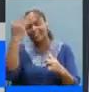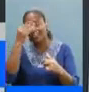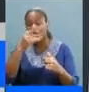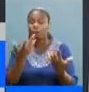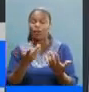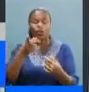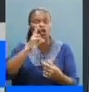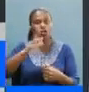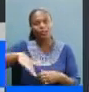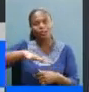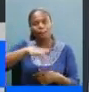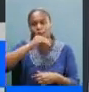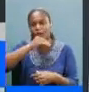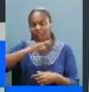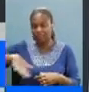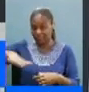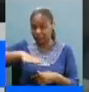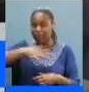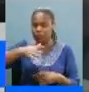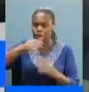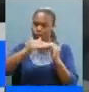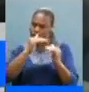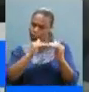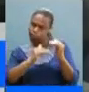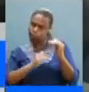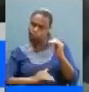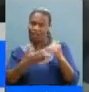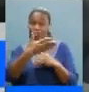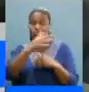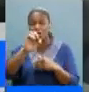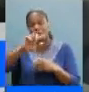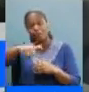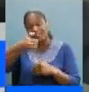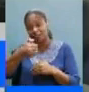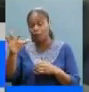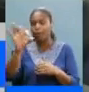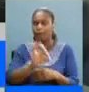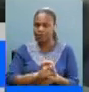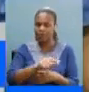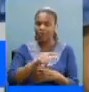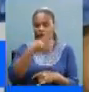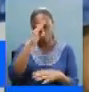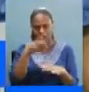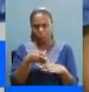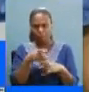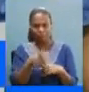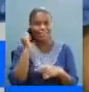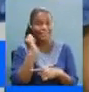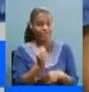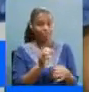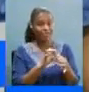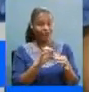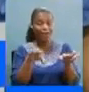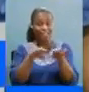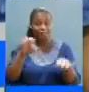diretor nacional da PN anuncia que houve uma diminuição de 18,5% das ocorrências criminais